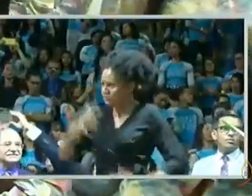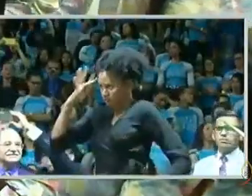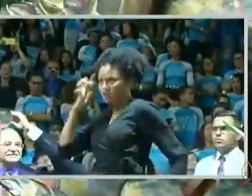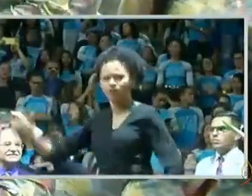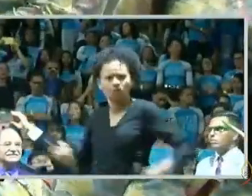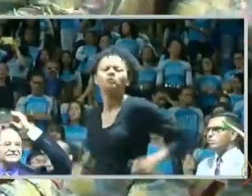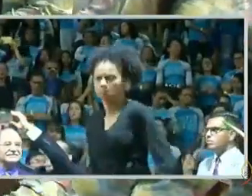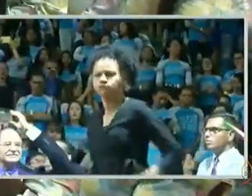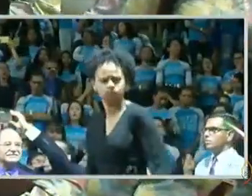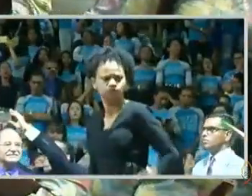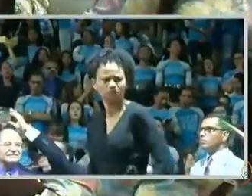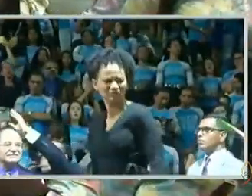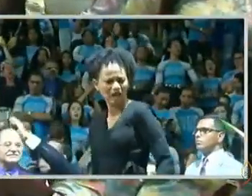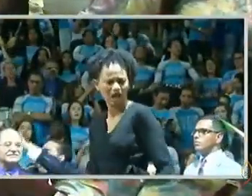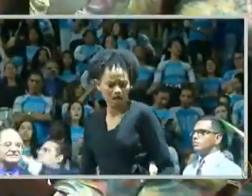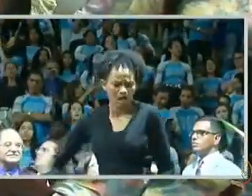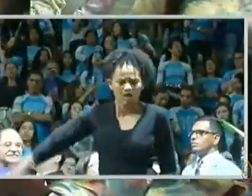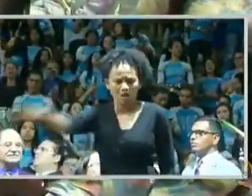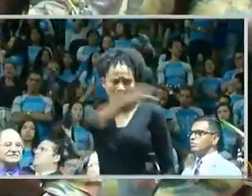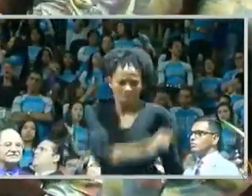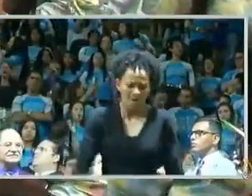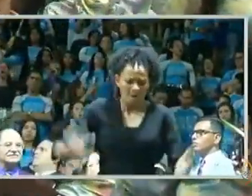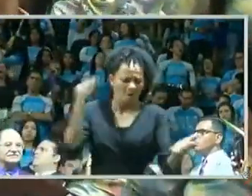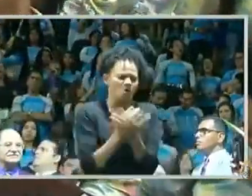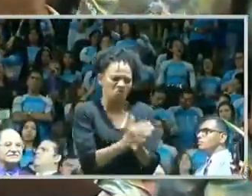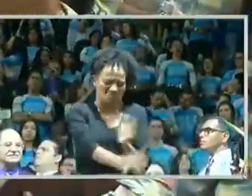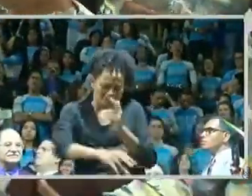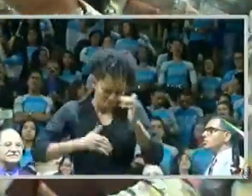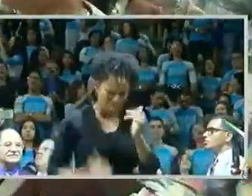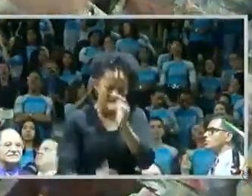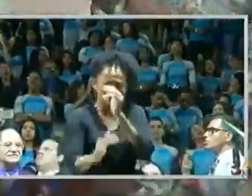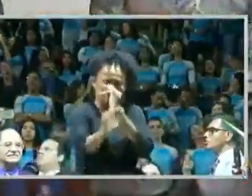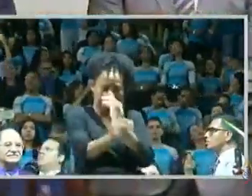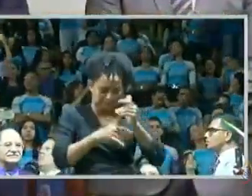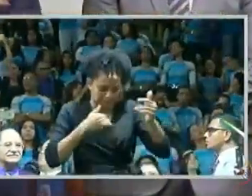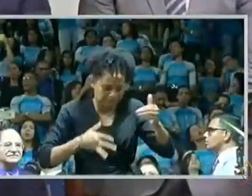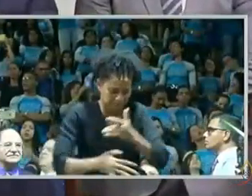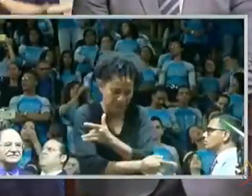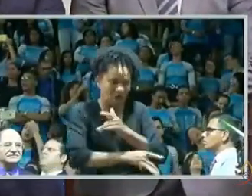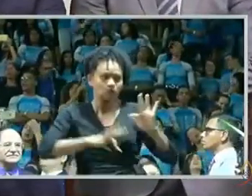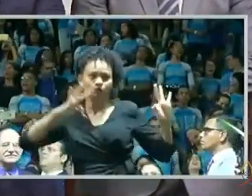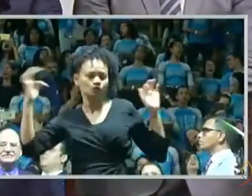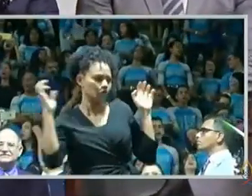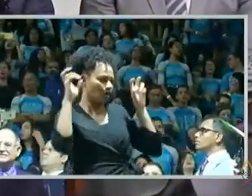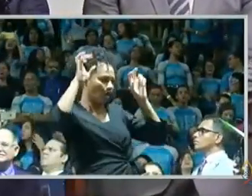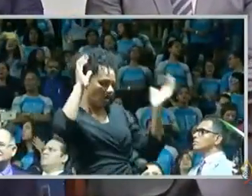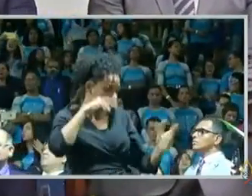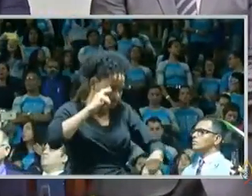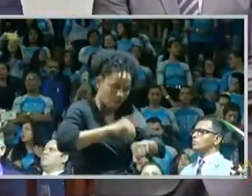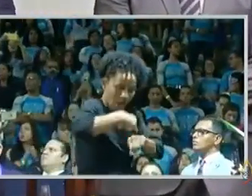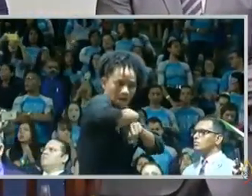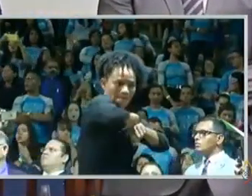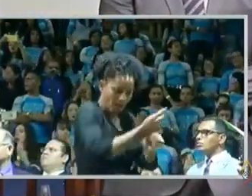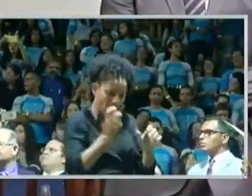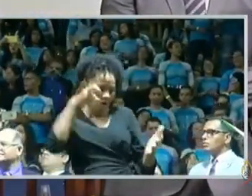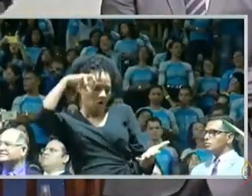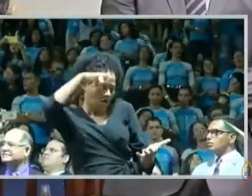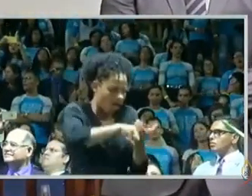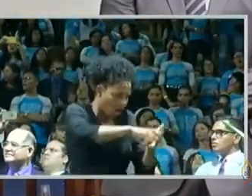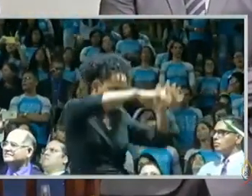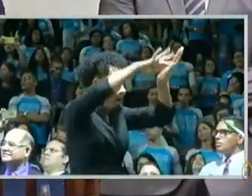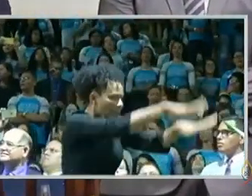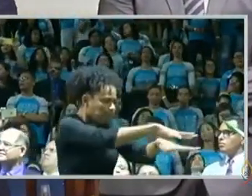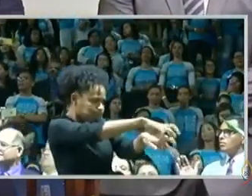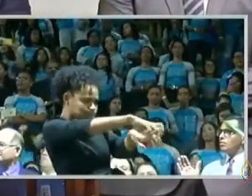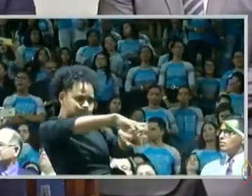a fé. E quando a banda tocou, todos se prostraram de uma só